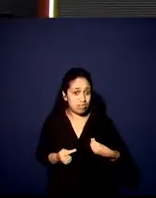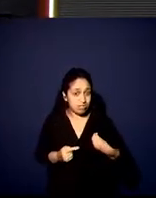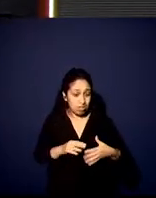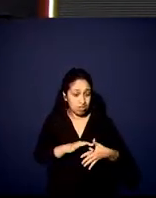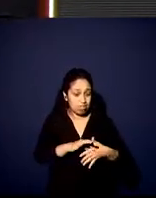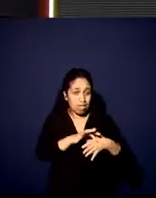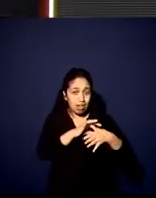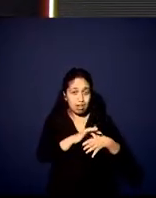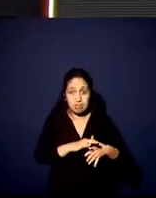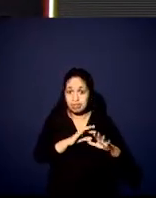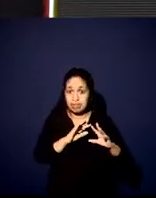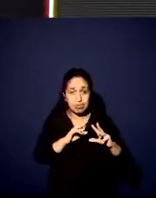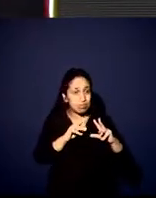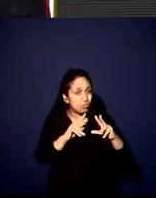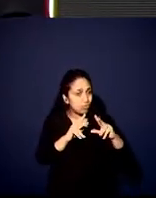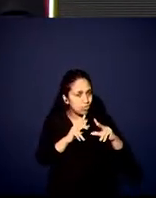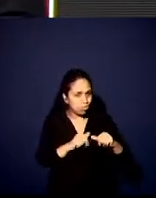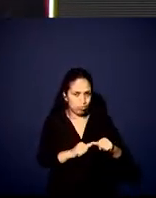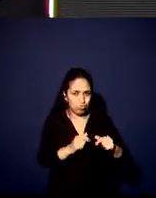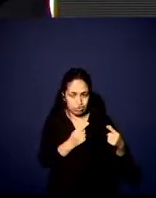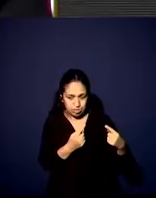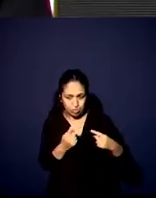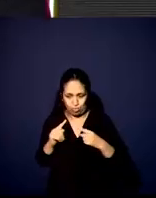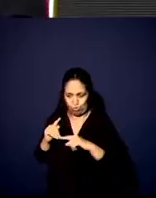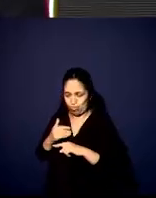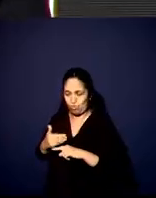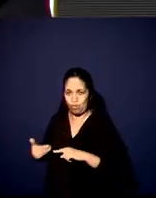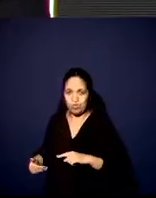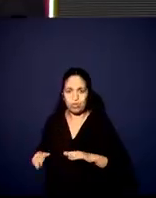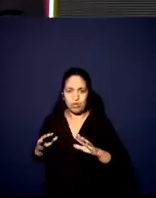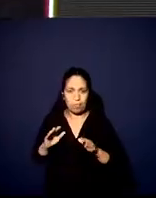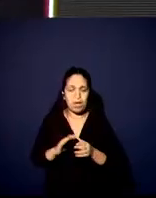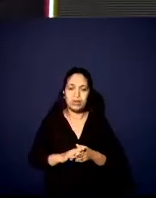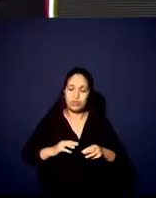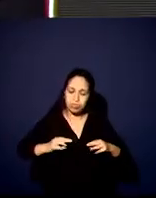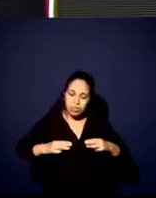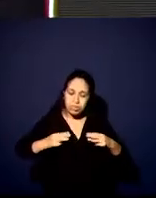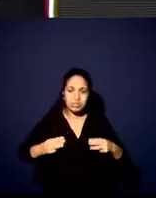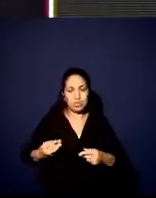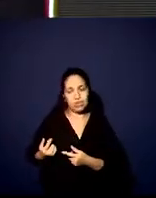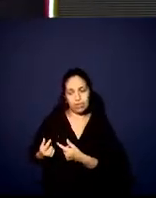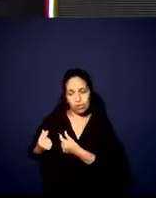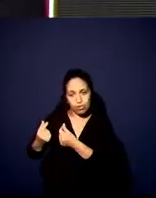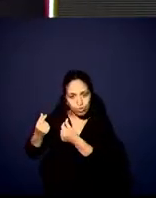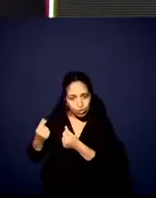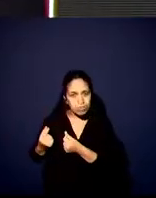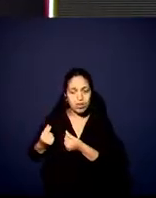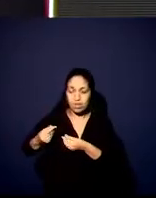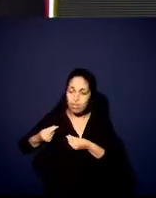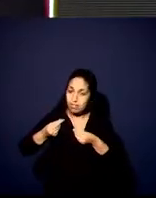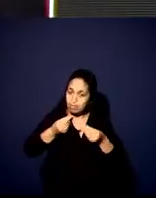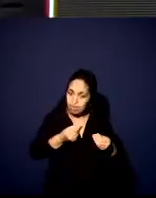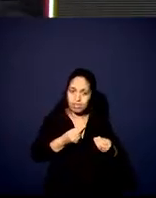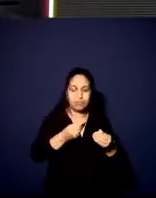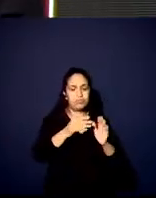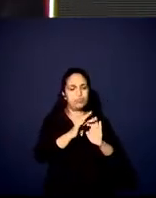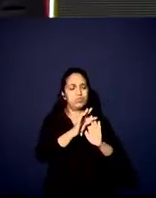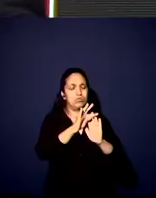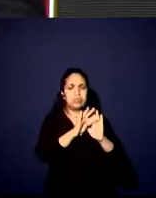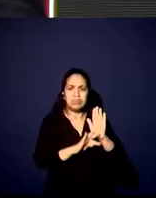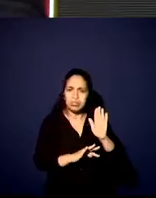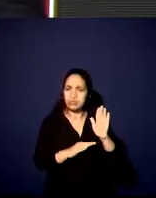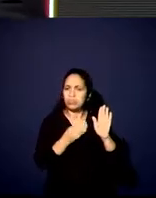da oposição ao governo para que o ministério da economia o planejamento possam fornecer o Congresso Nacional um texto